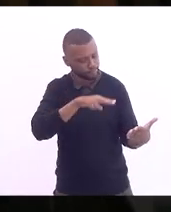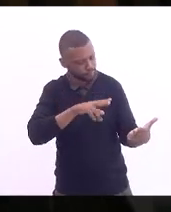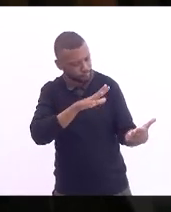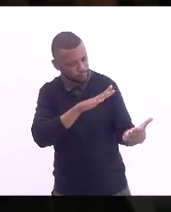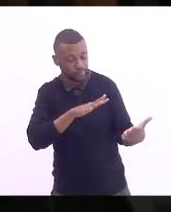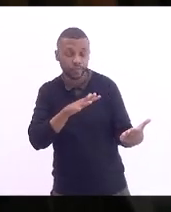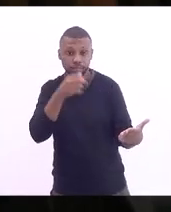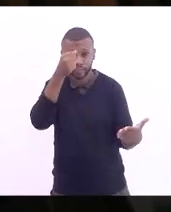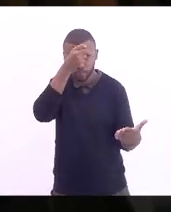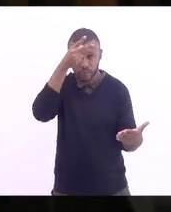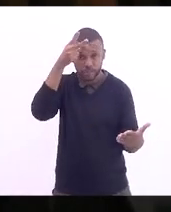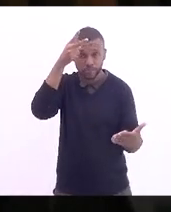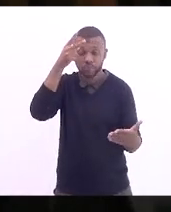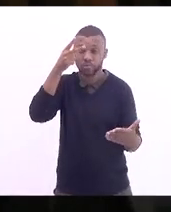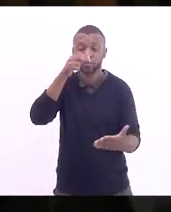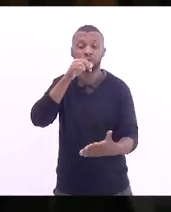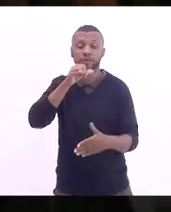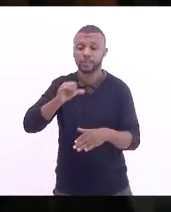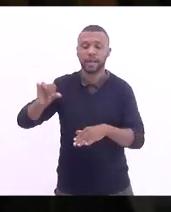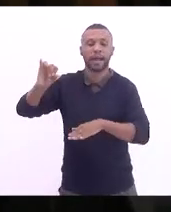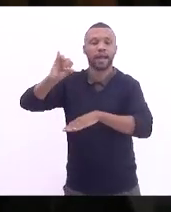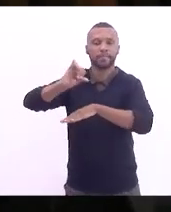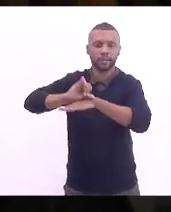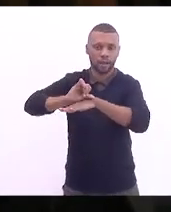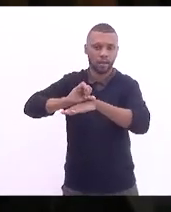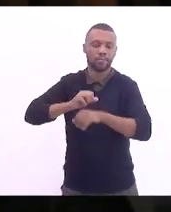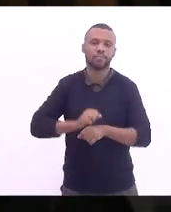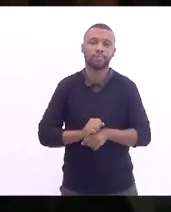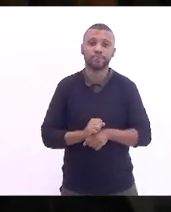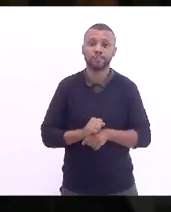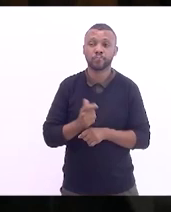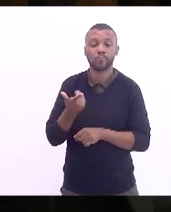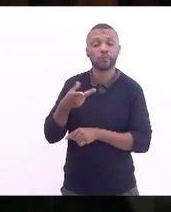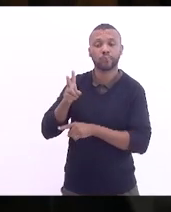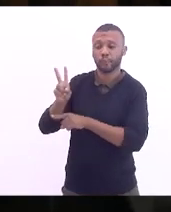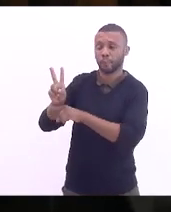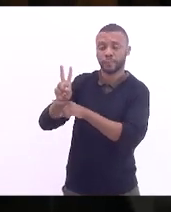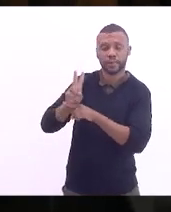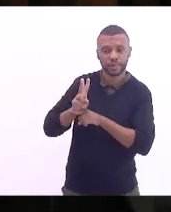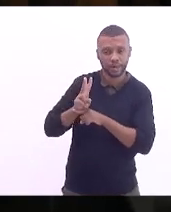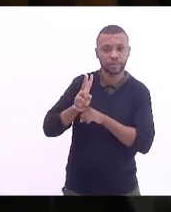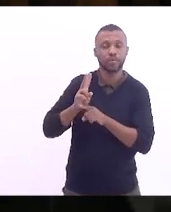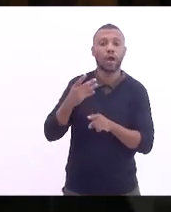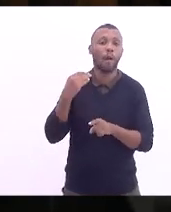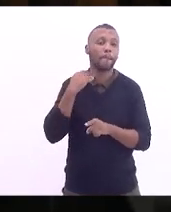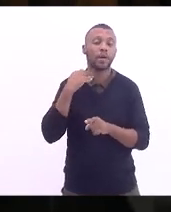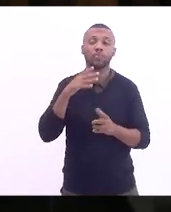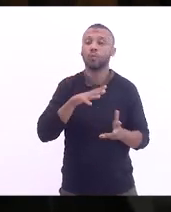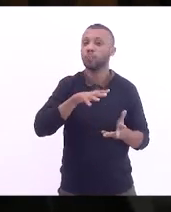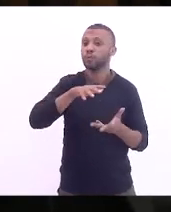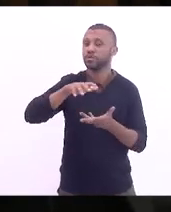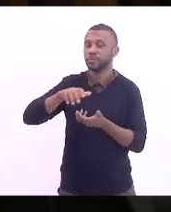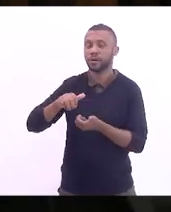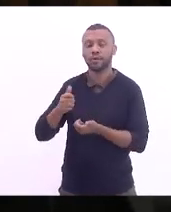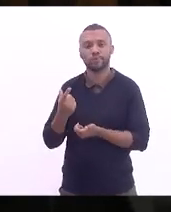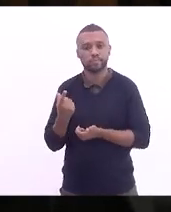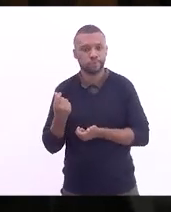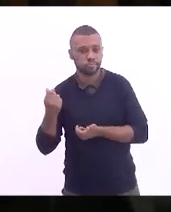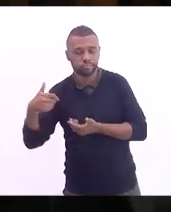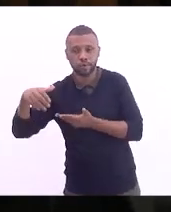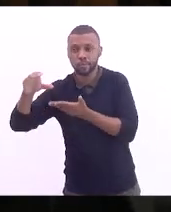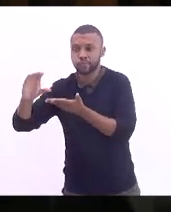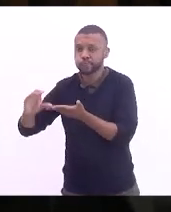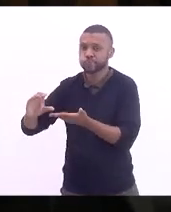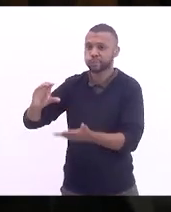o município da capital tomou emprestado ao Banco Mundial um volume significativo de